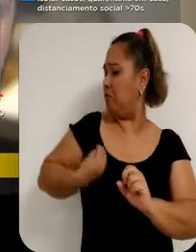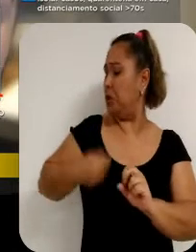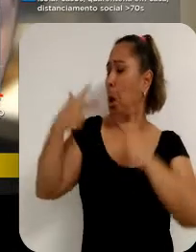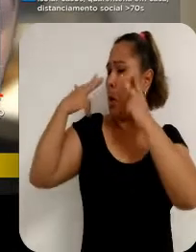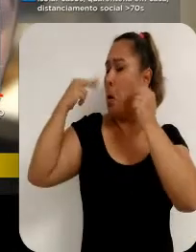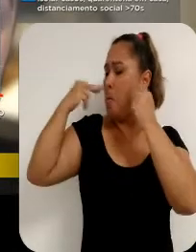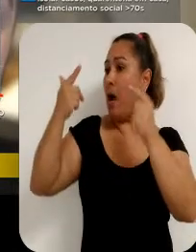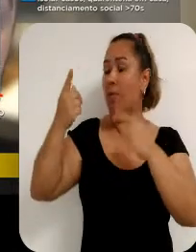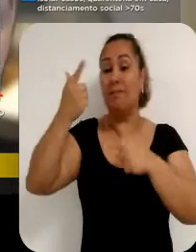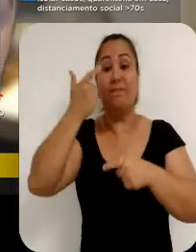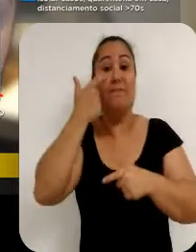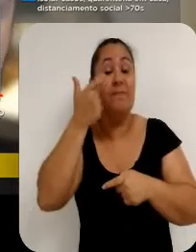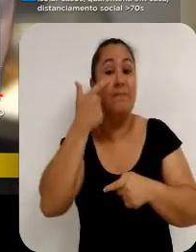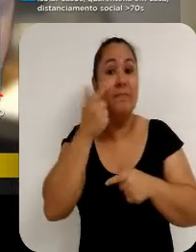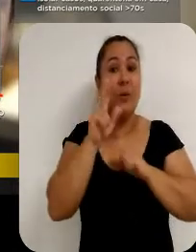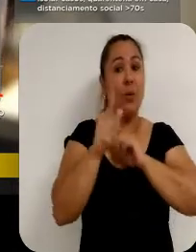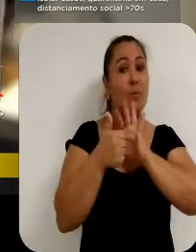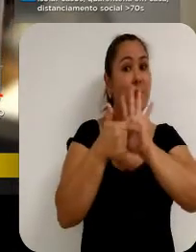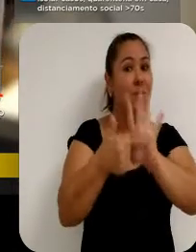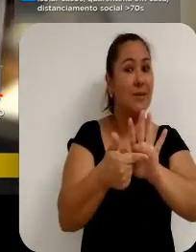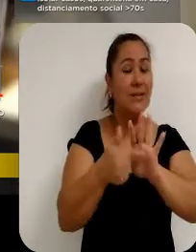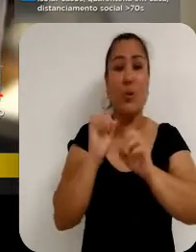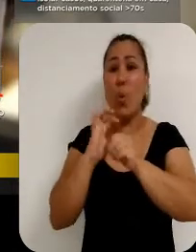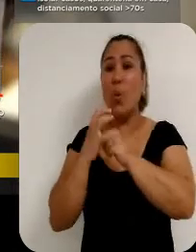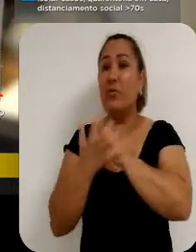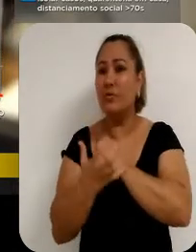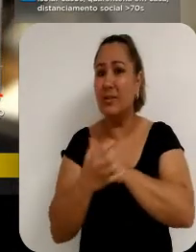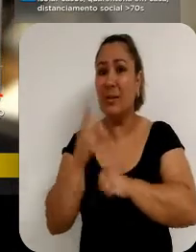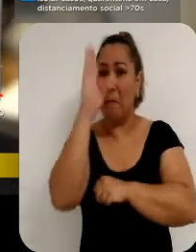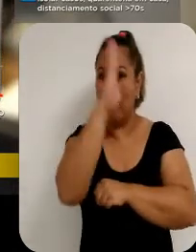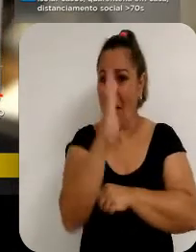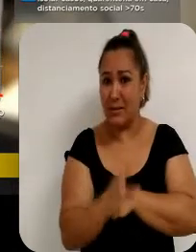só pela Covid, o Brasil teria